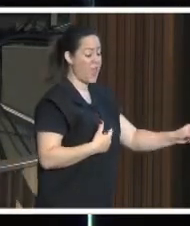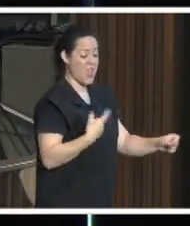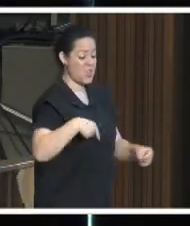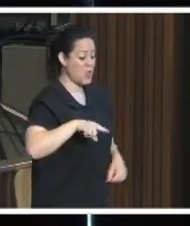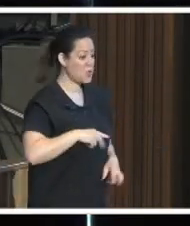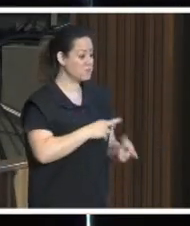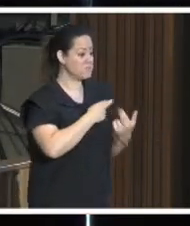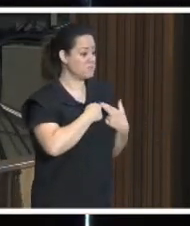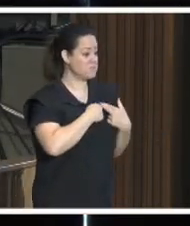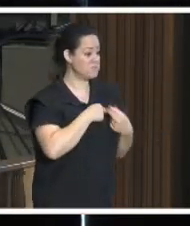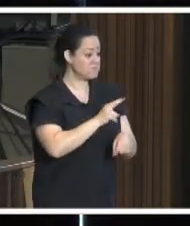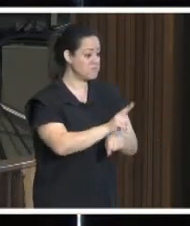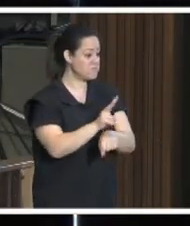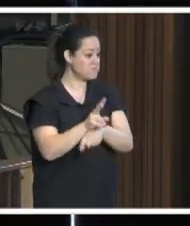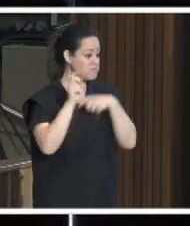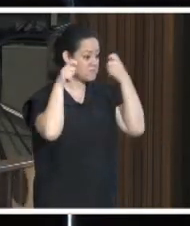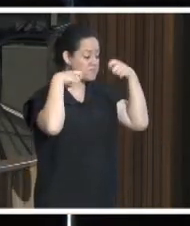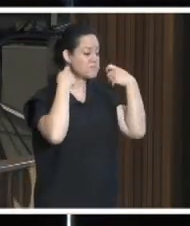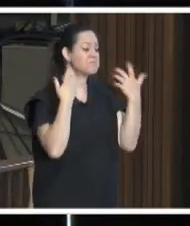ovelhas,